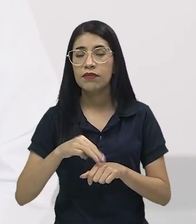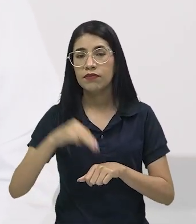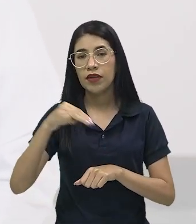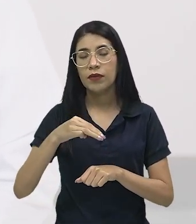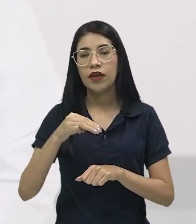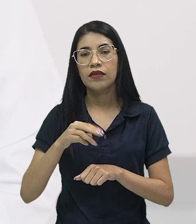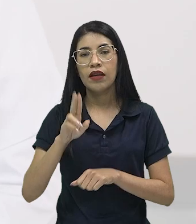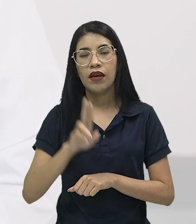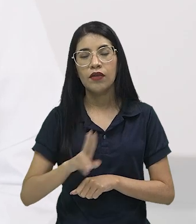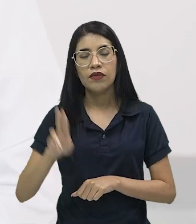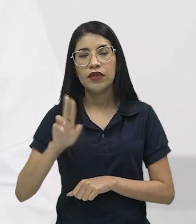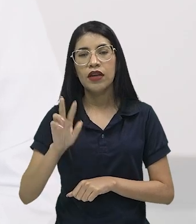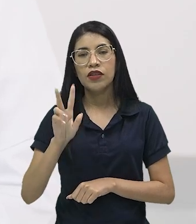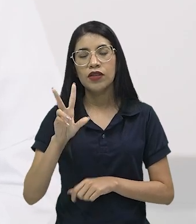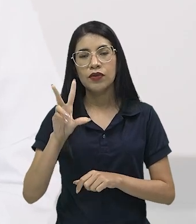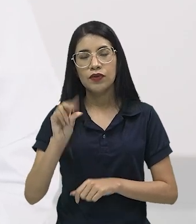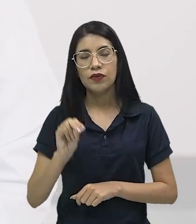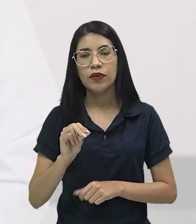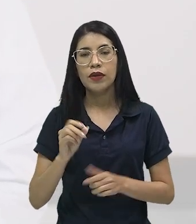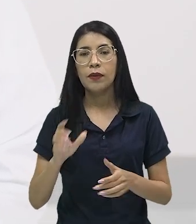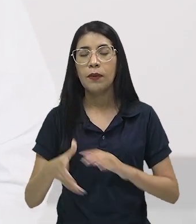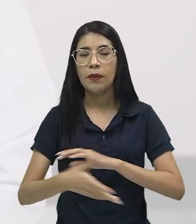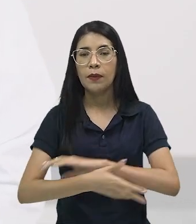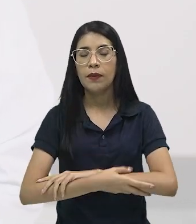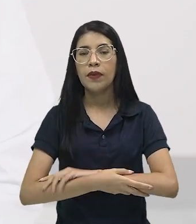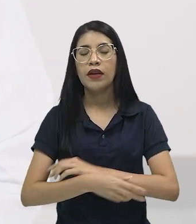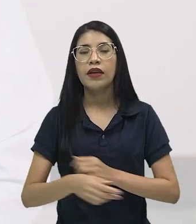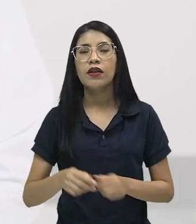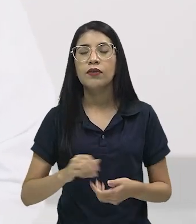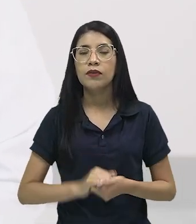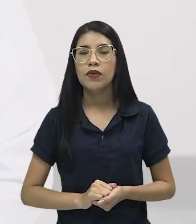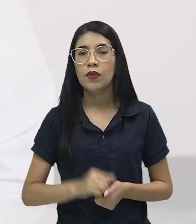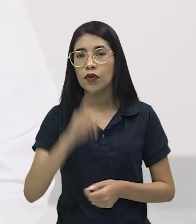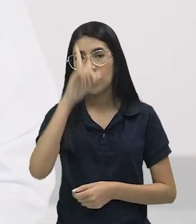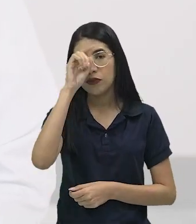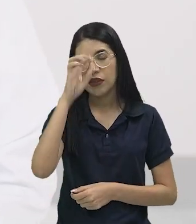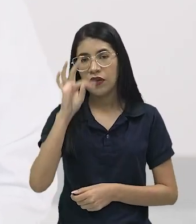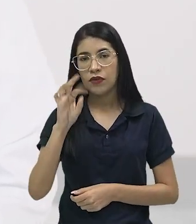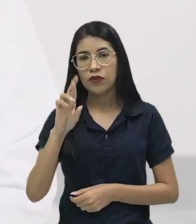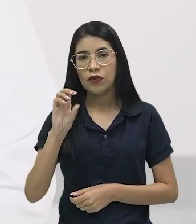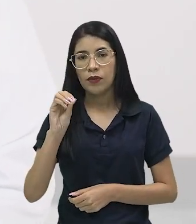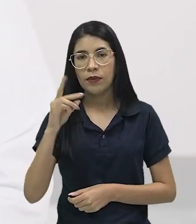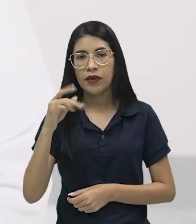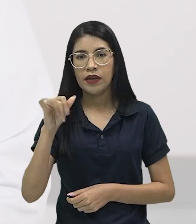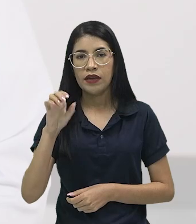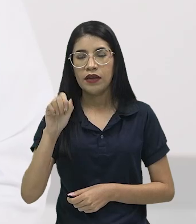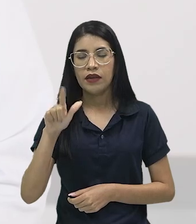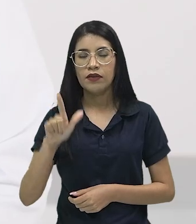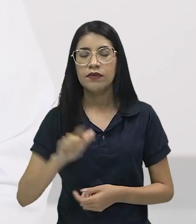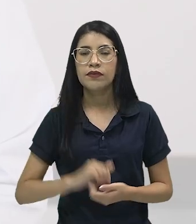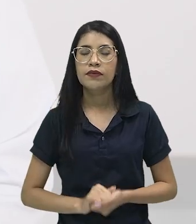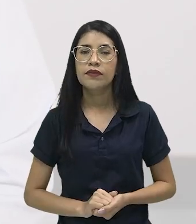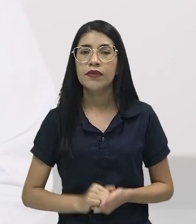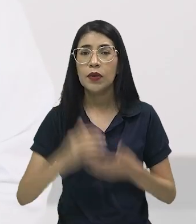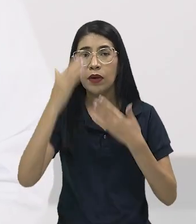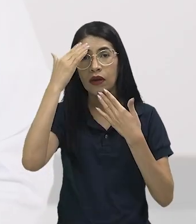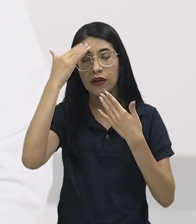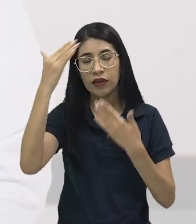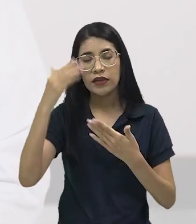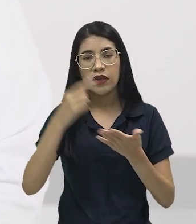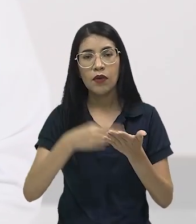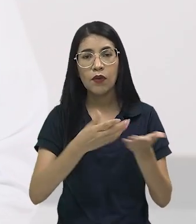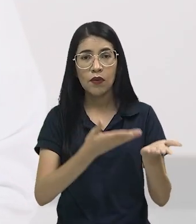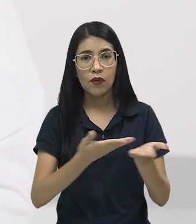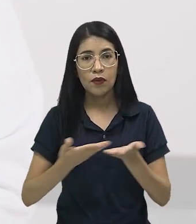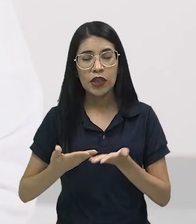do Estado do Amazonas em parceria com a Fundação de Medicina Tropical Dr. Heitor Vieira Dourado. Agradeço ao convite